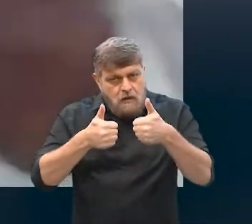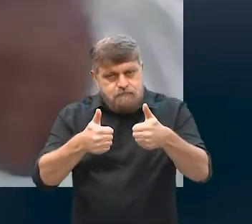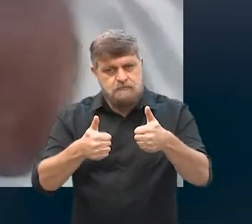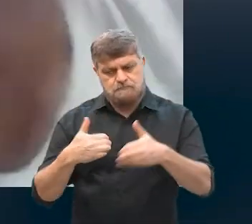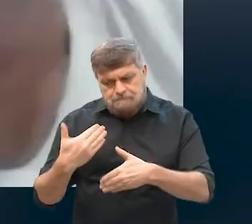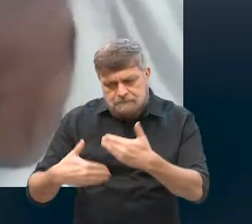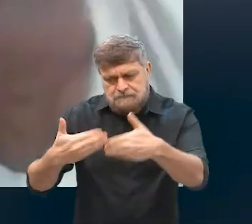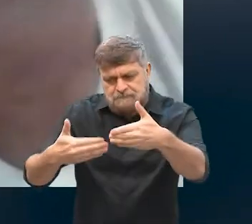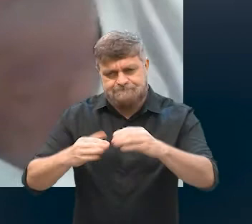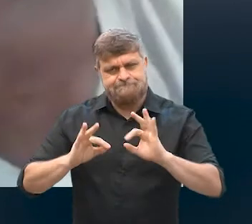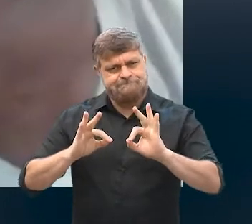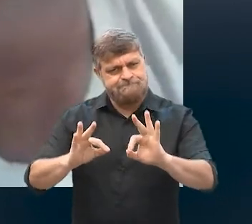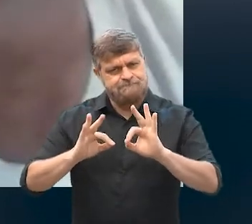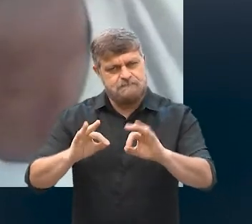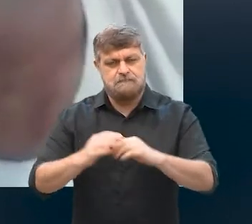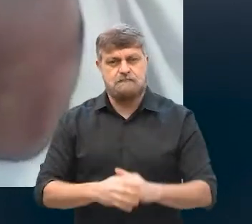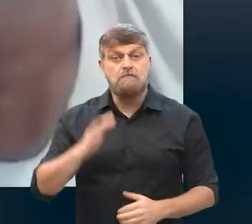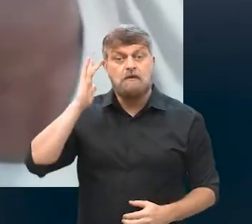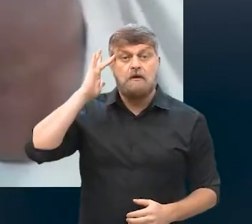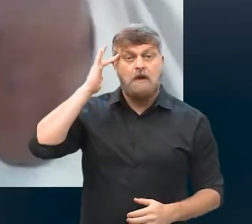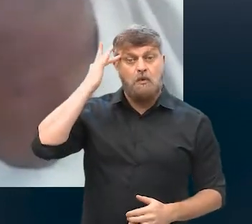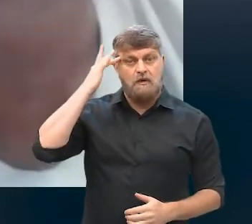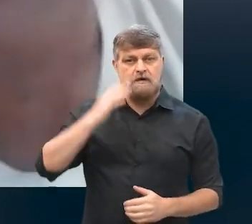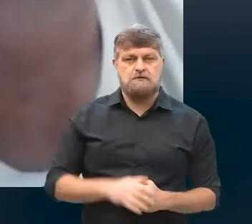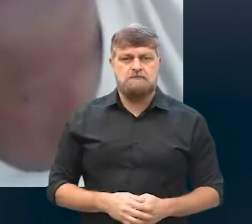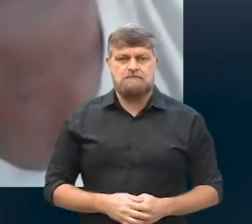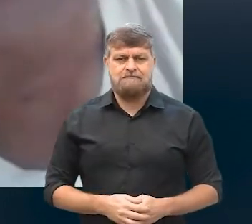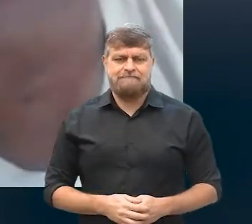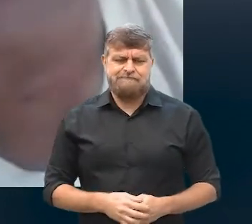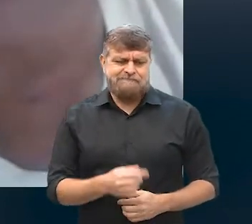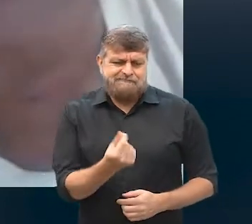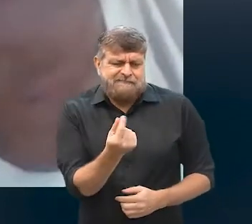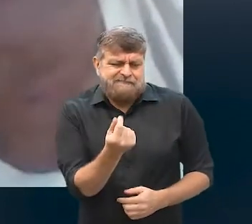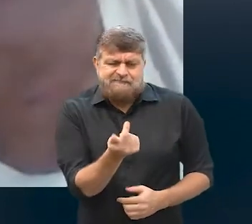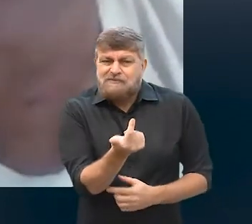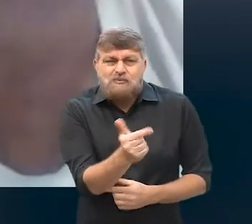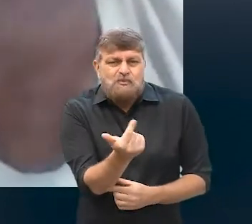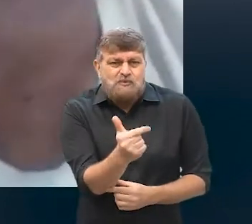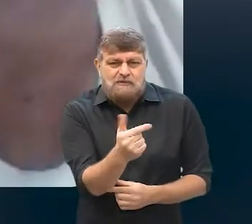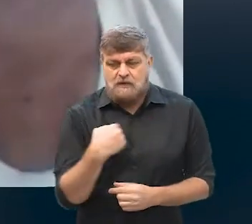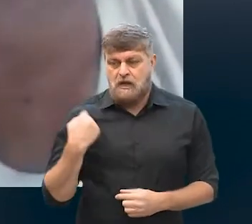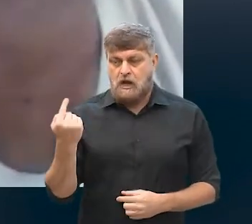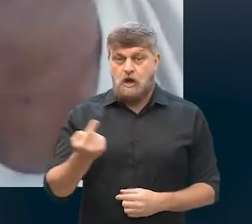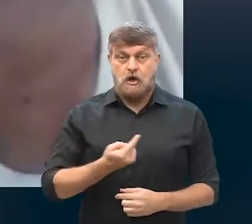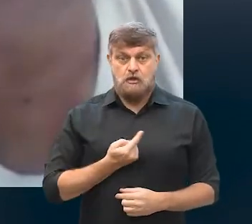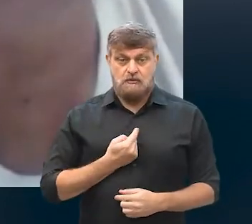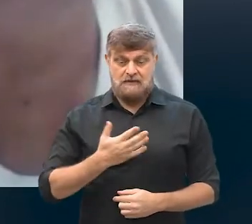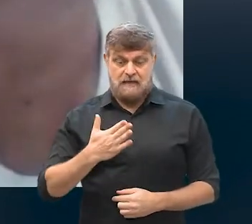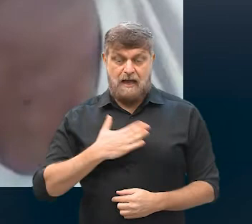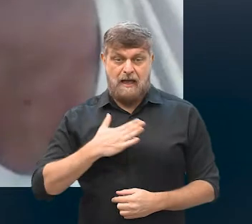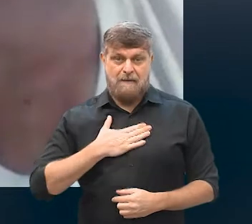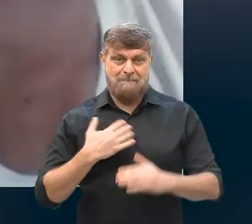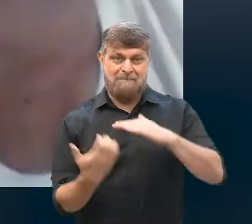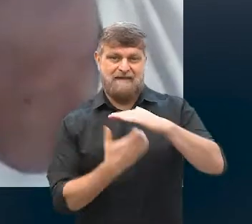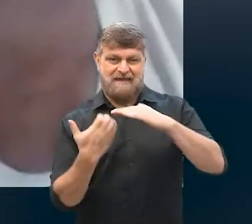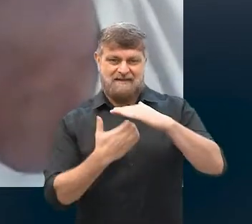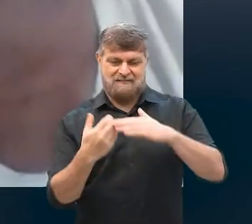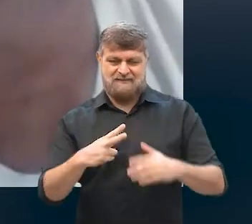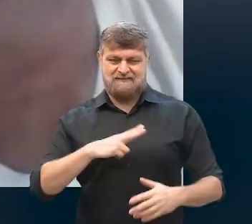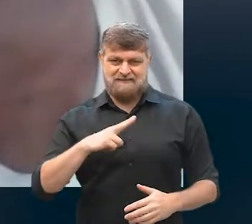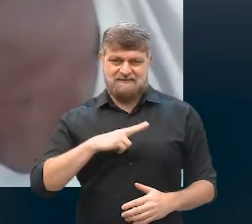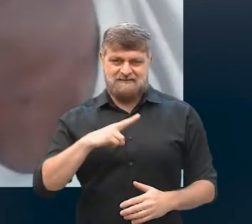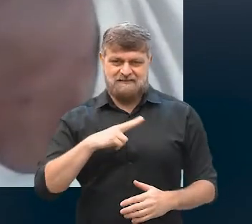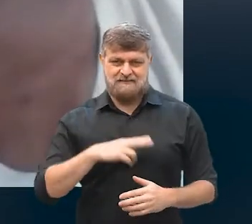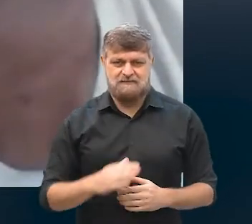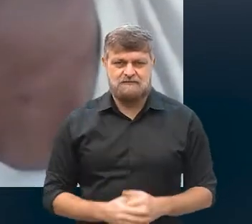certo. Eu acho assim que não tem preço isso, porque a gente é dono do nosso próprio nariz, eu falo. Eu não